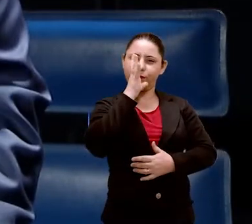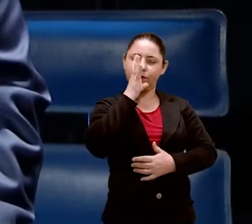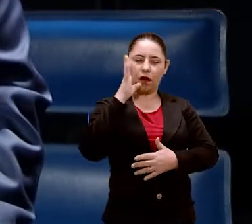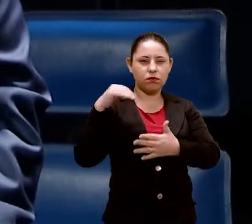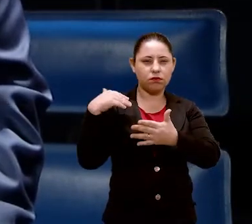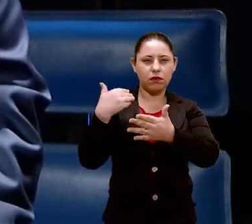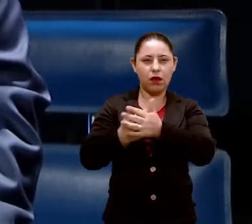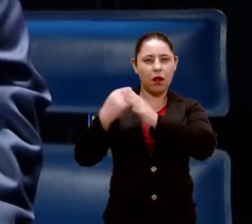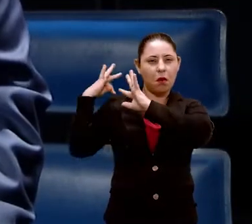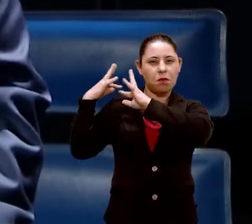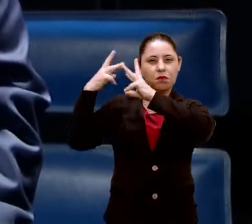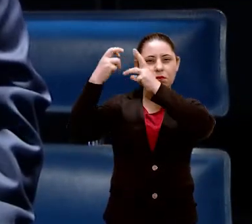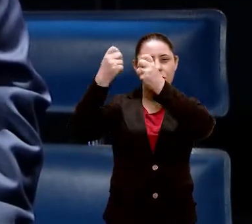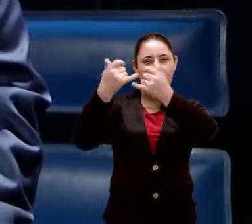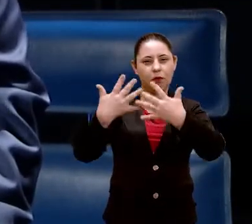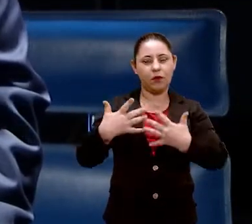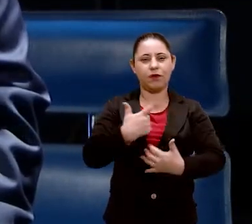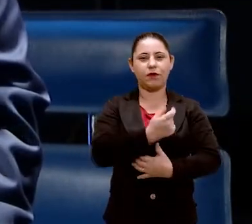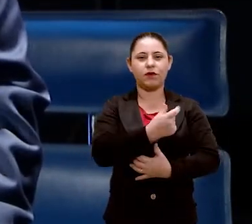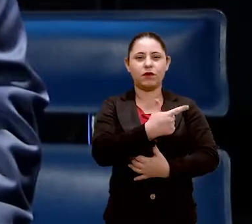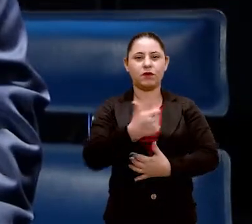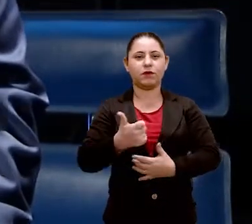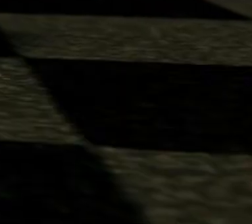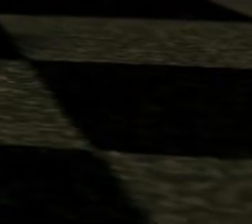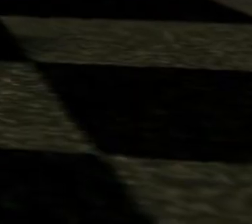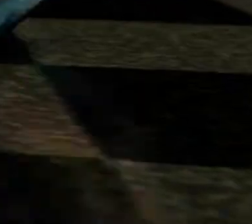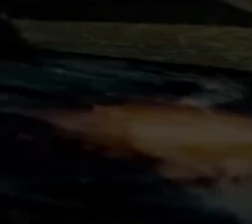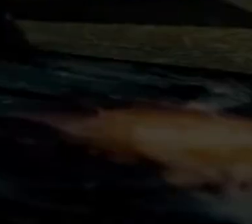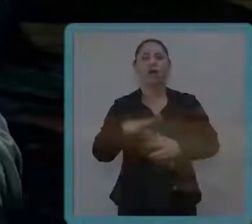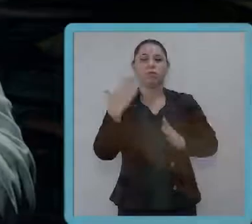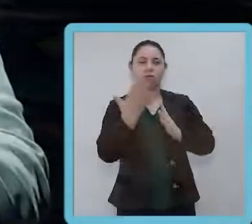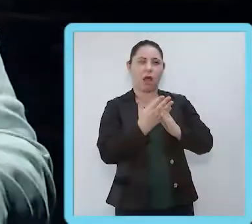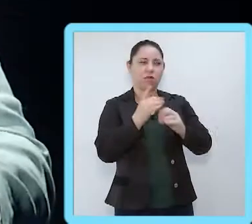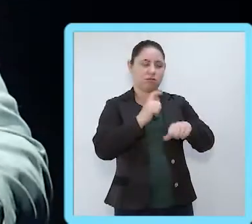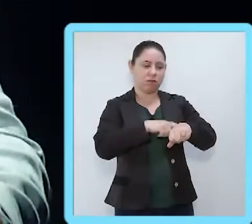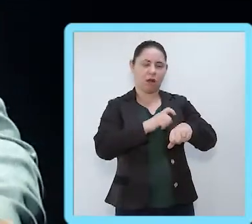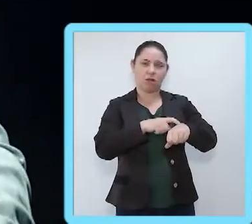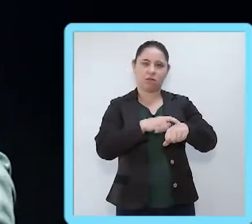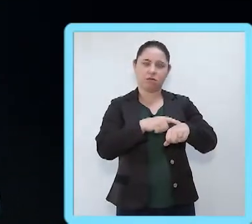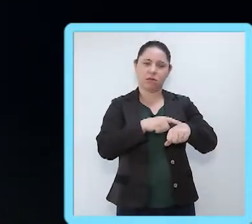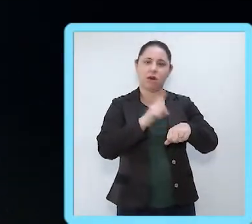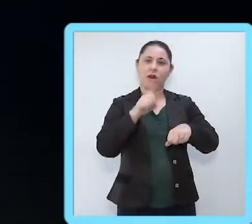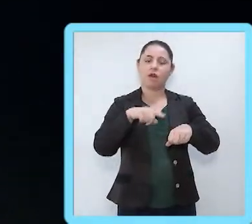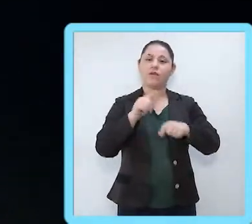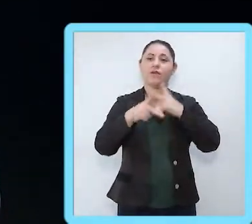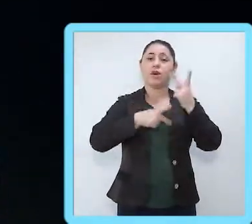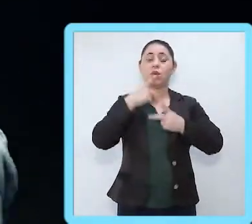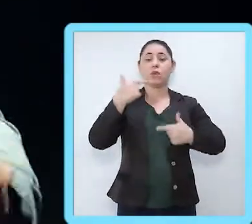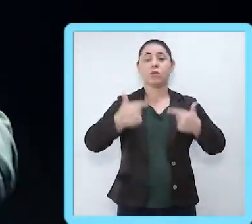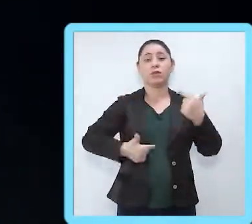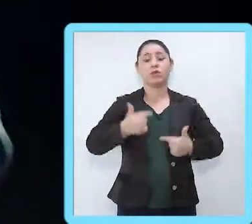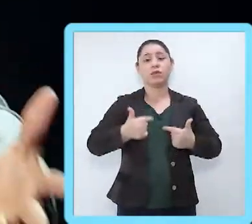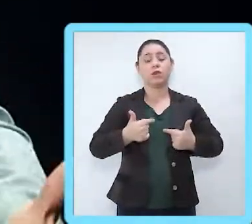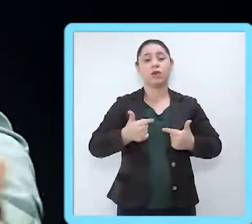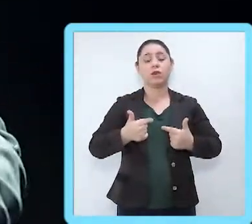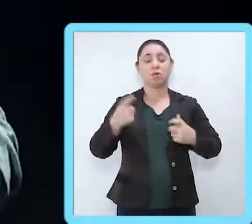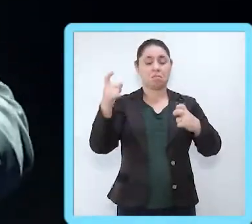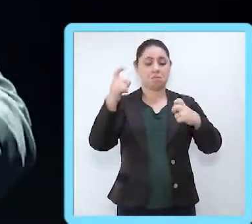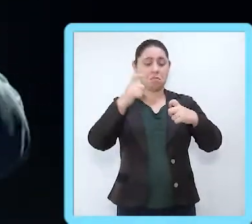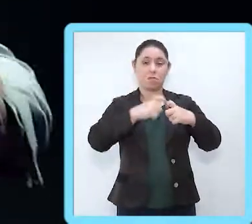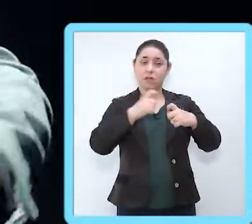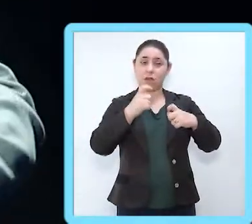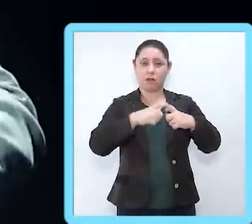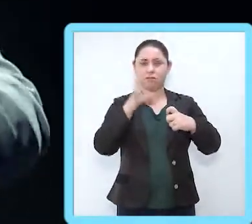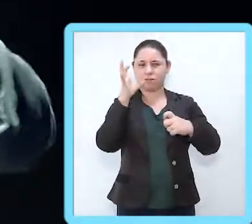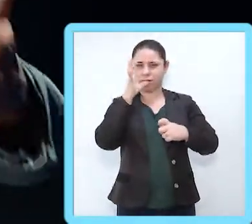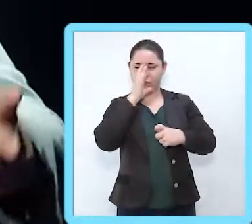agora, você vai conferir daqui a pouquinho no Retrospectiva 2021. Eu falei da questão da política, porque o doutor Oswaldo, médico, você está acompanhando, né? Médico